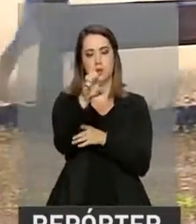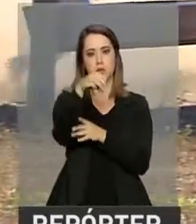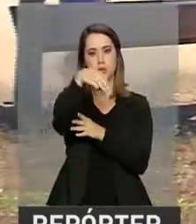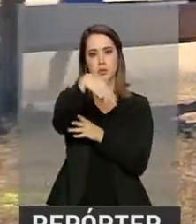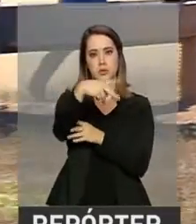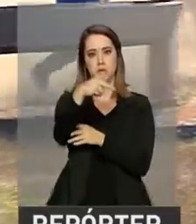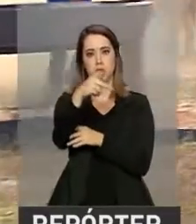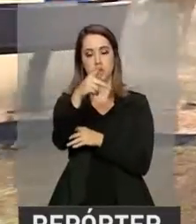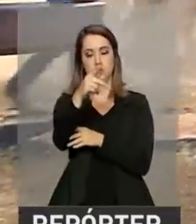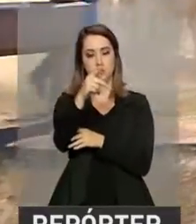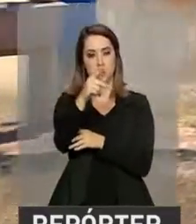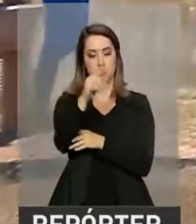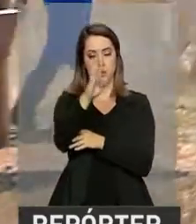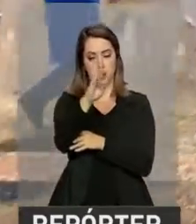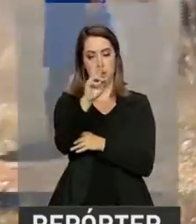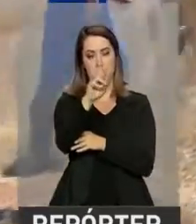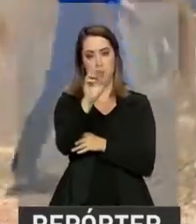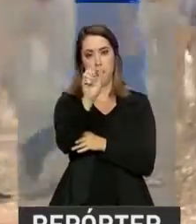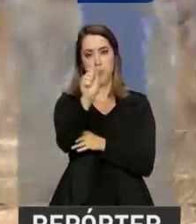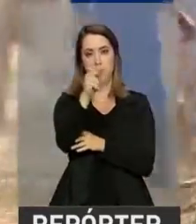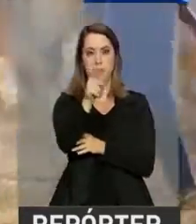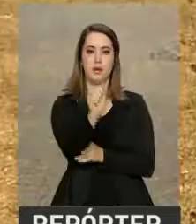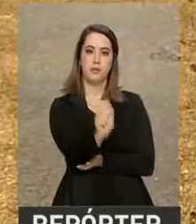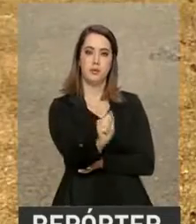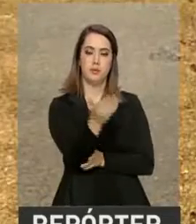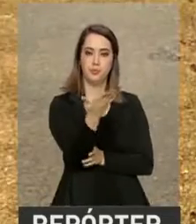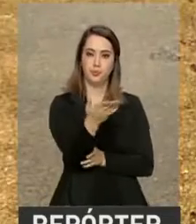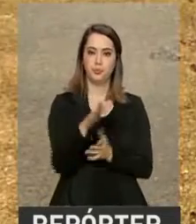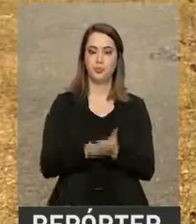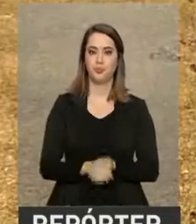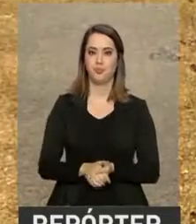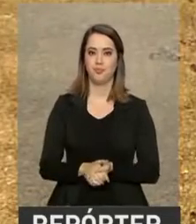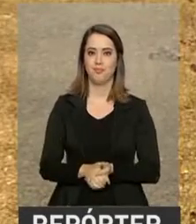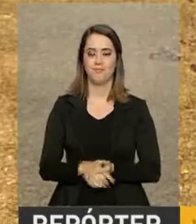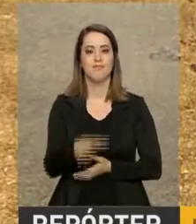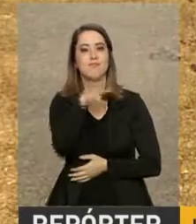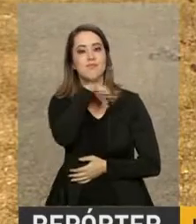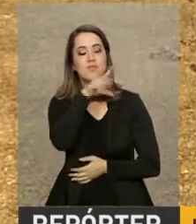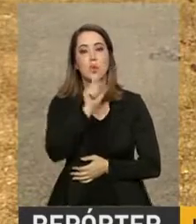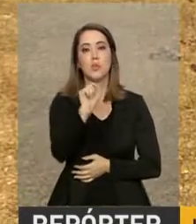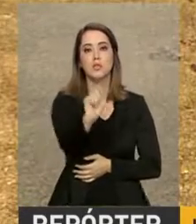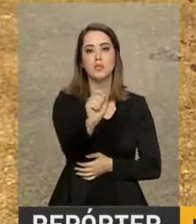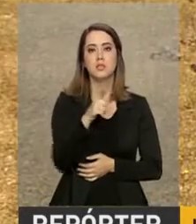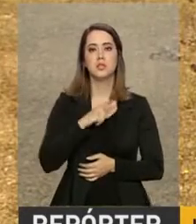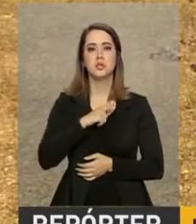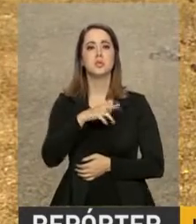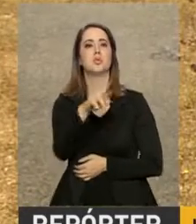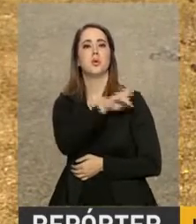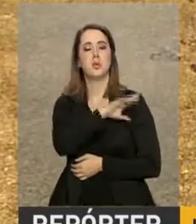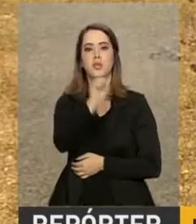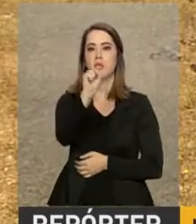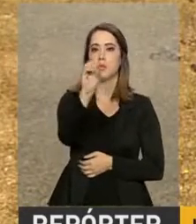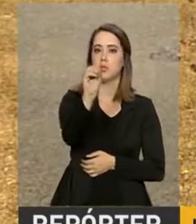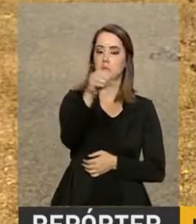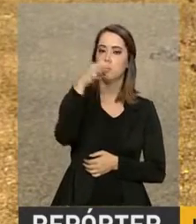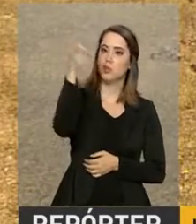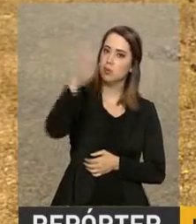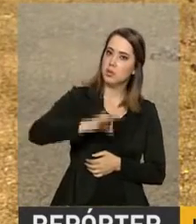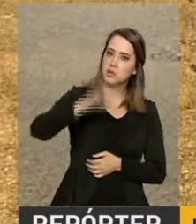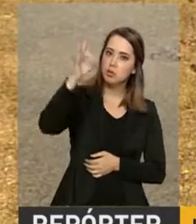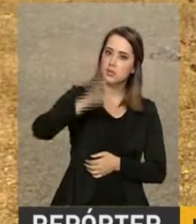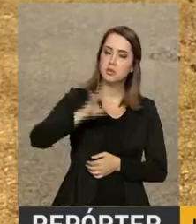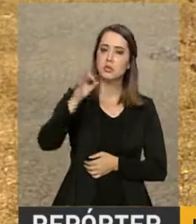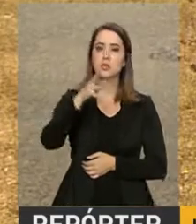usadas para o melhoramento genético da espécie os animais da raça nelore representa 80% do gado